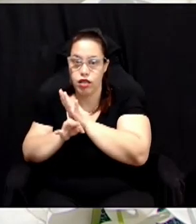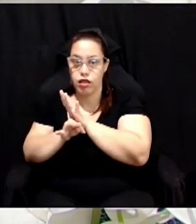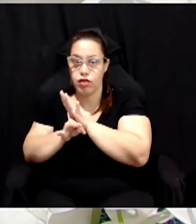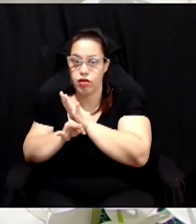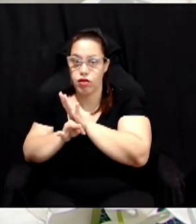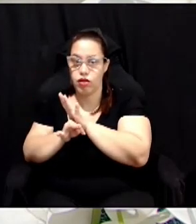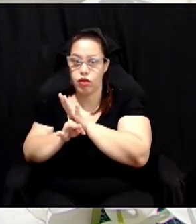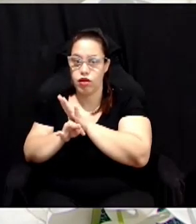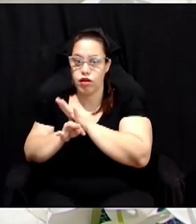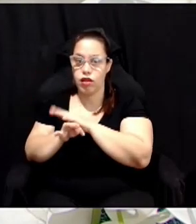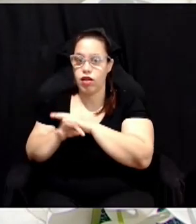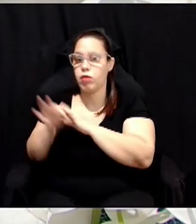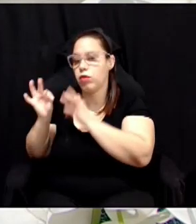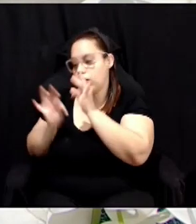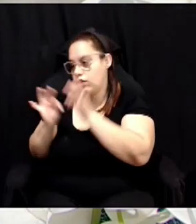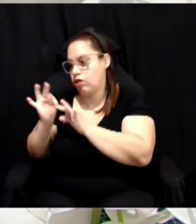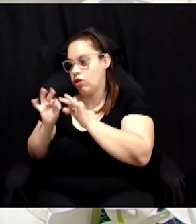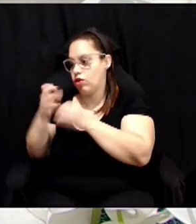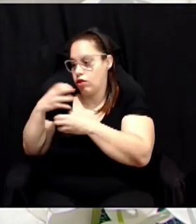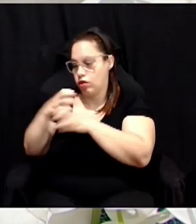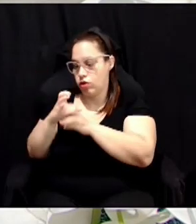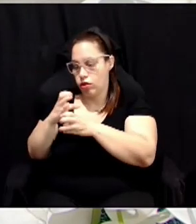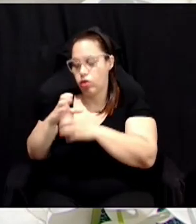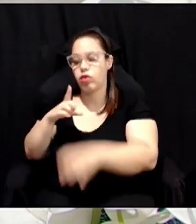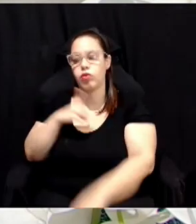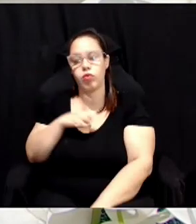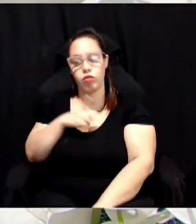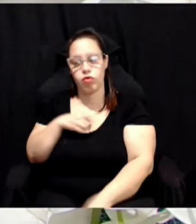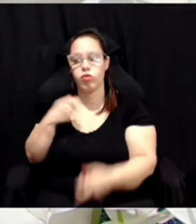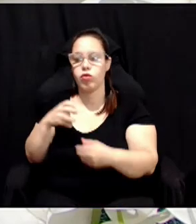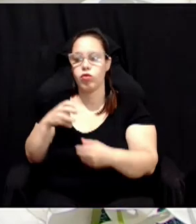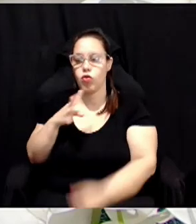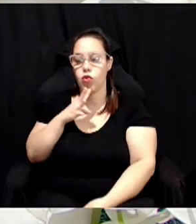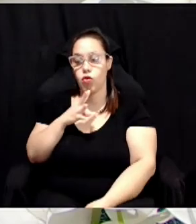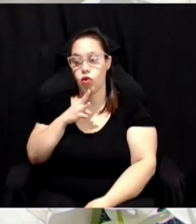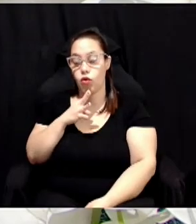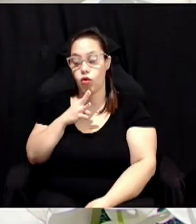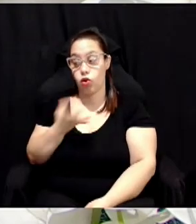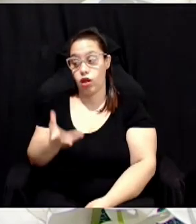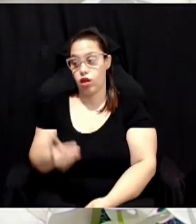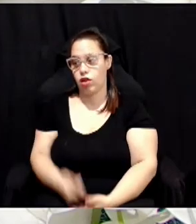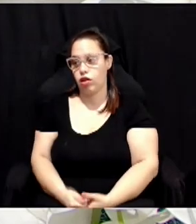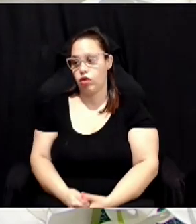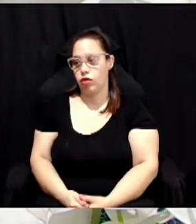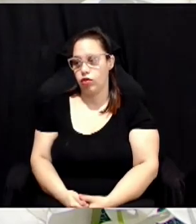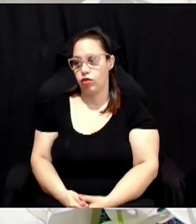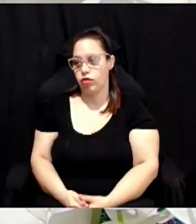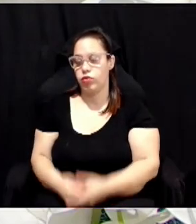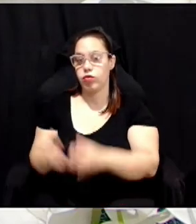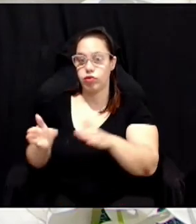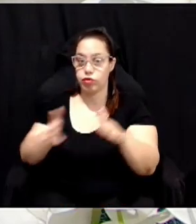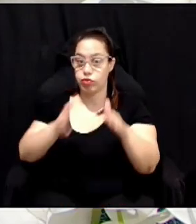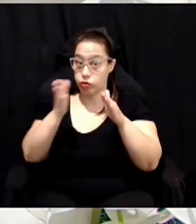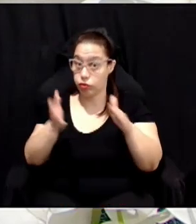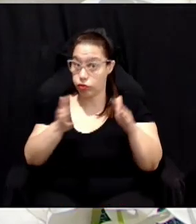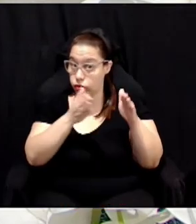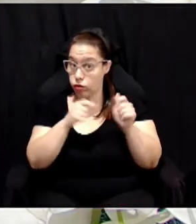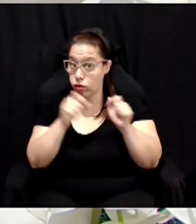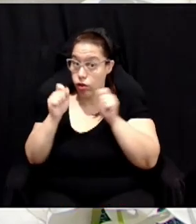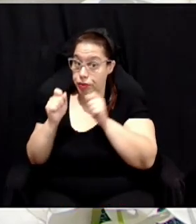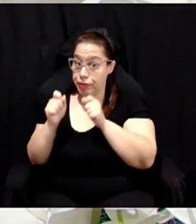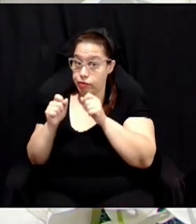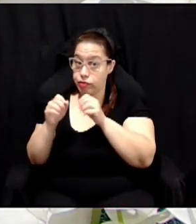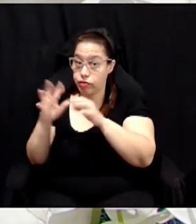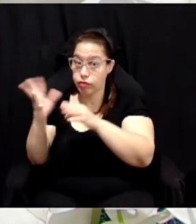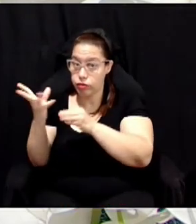mais técnica, com os laboratórios, você tem que conhecer a produção da área, você tem que saber o estado da arte, da ciência